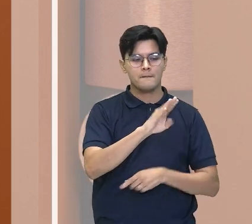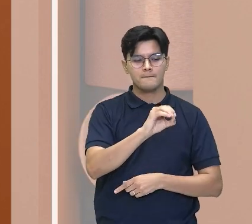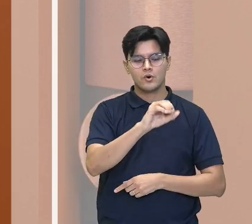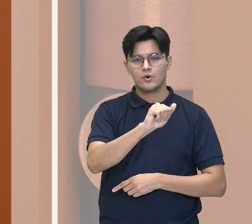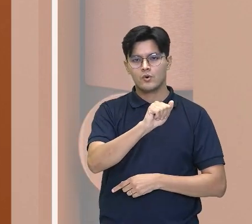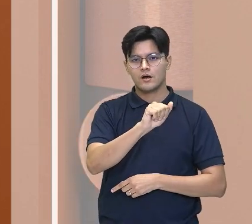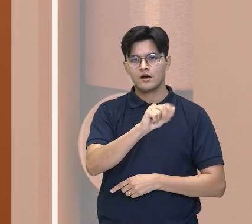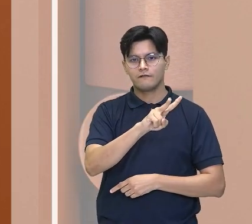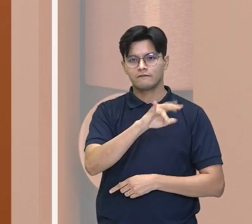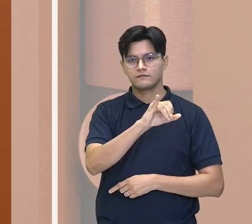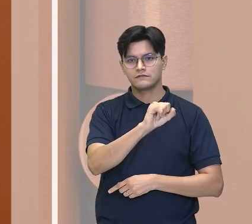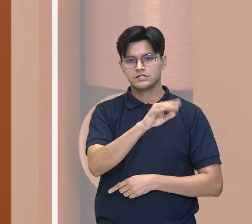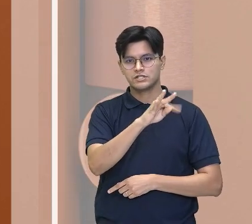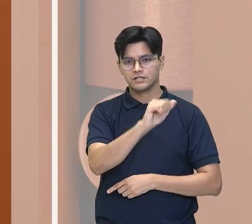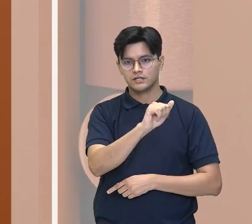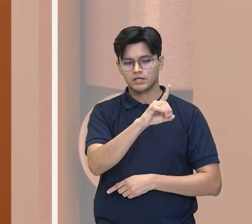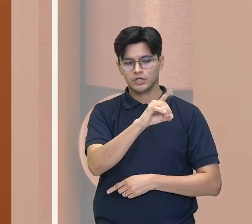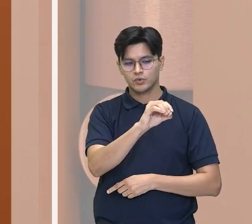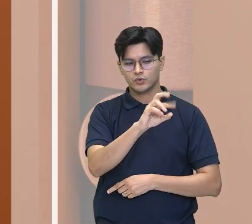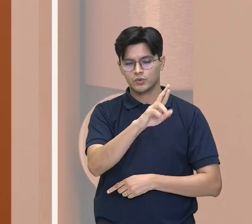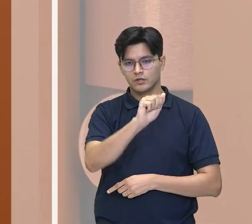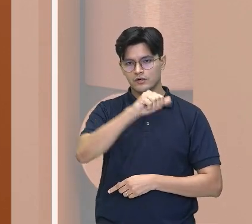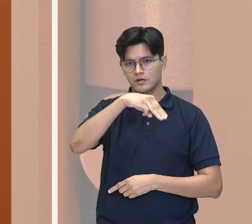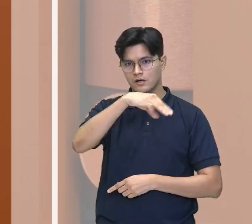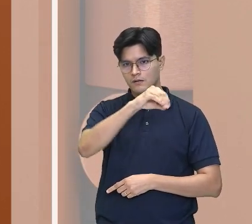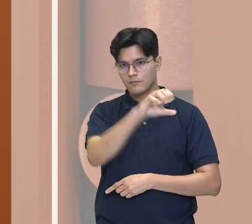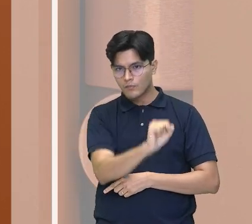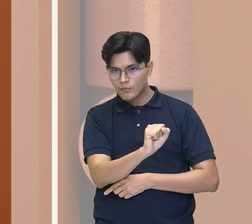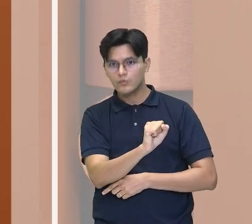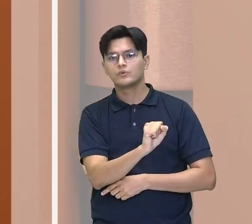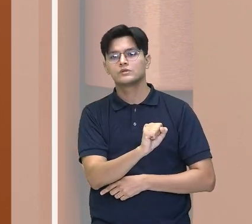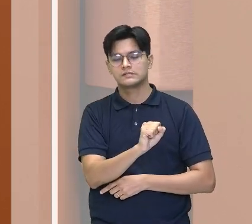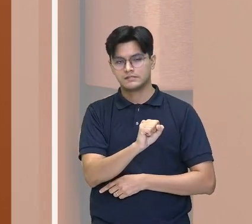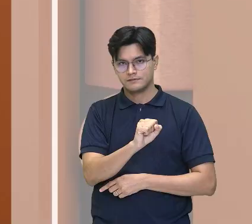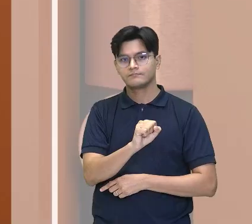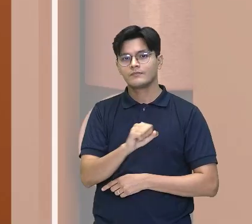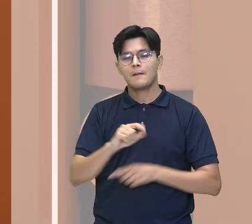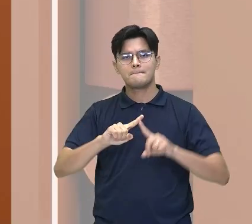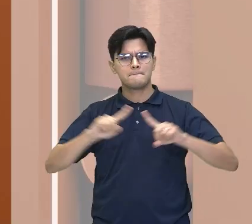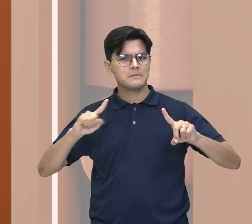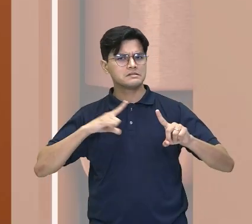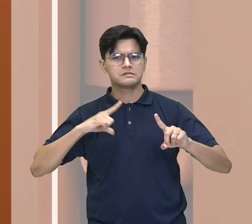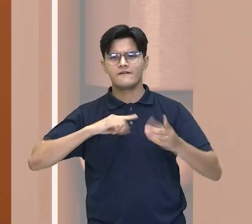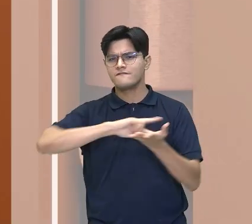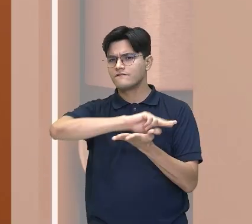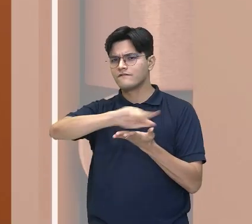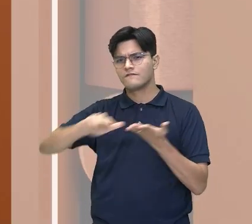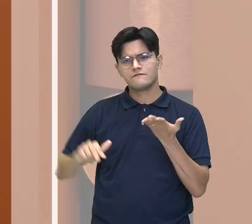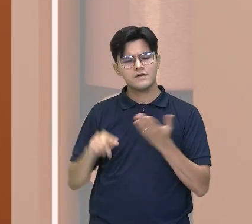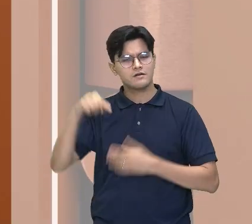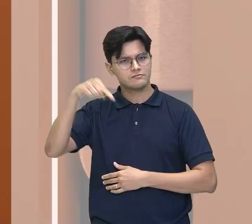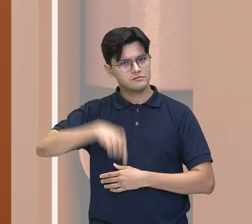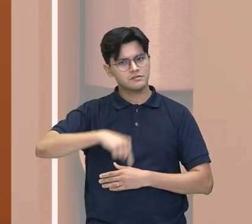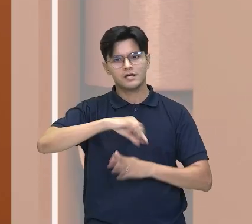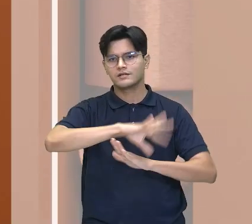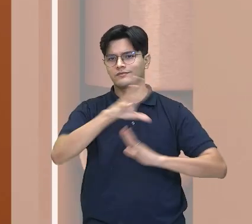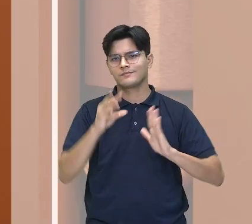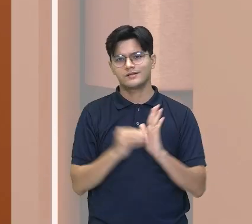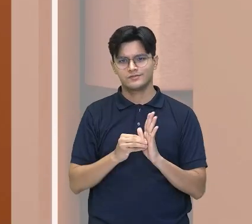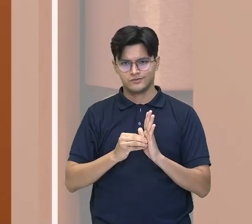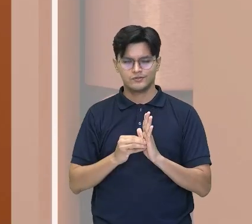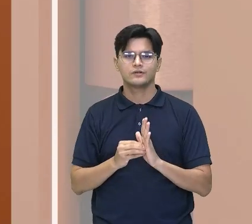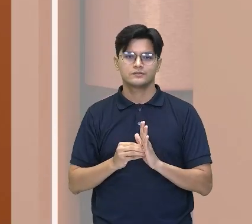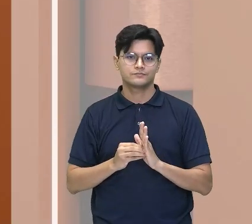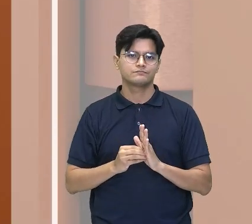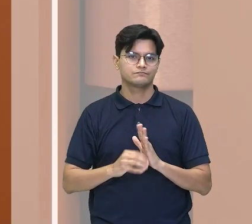inúmeros paranás. E aí a gente tomou aqui como exemplo de furos o Furo do Paracoúba, que fica